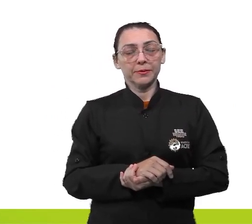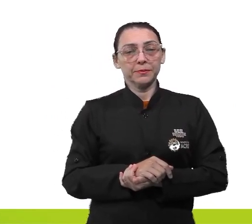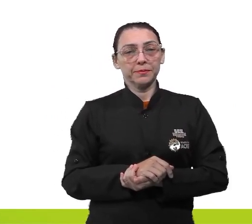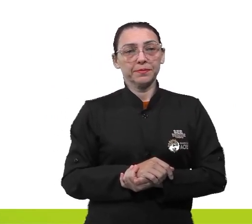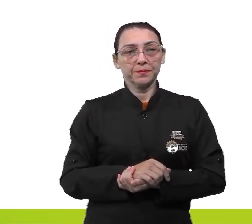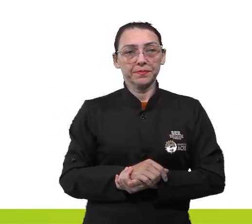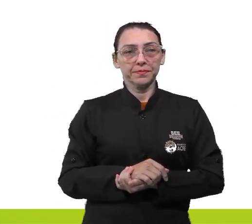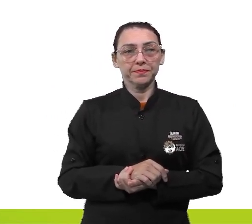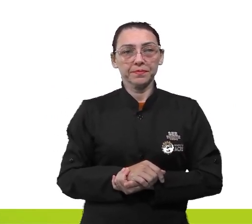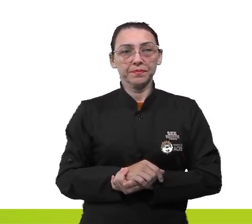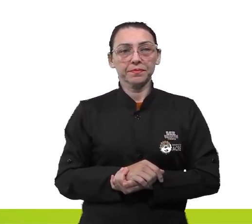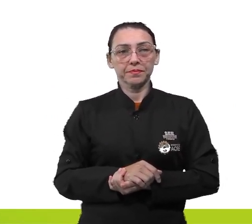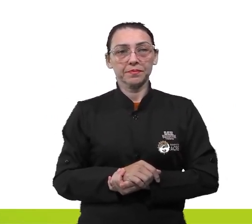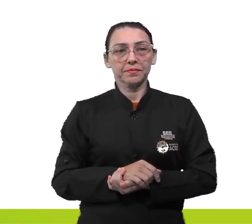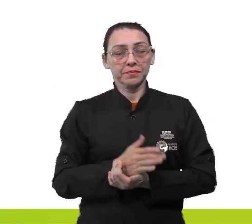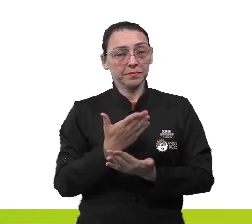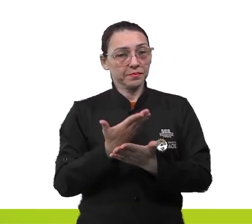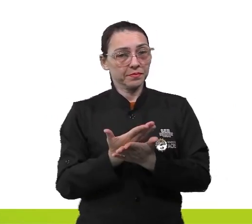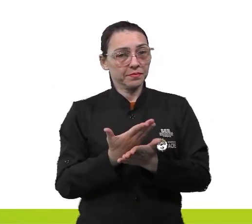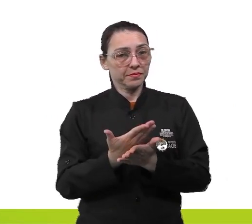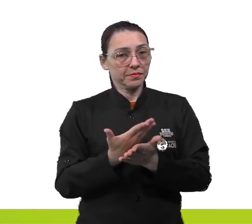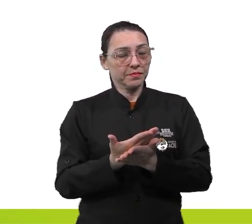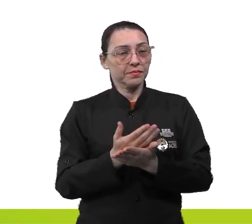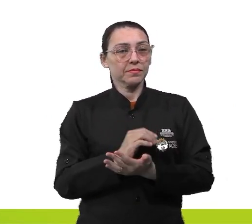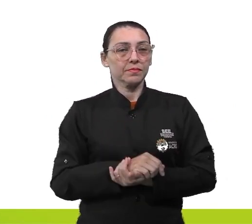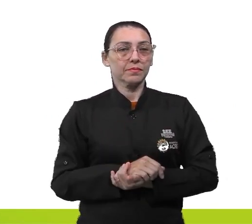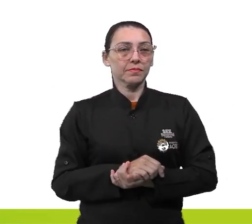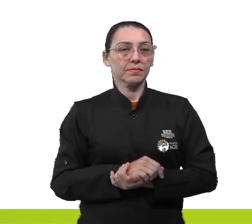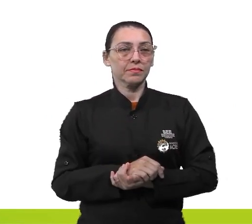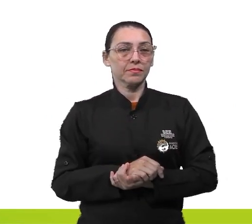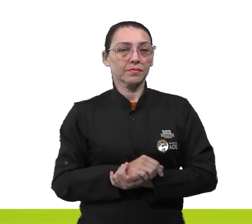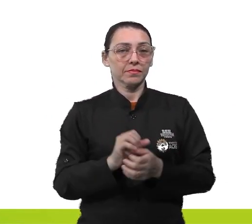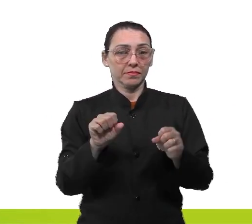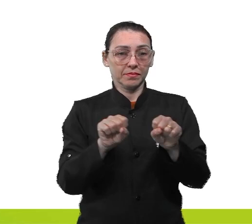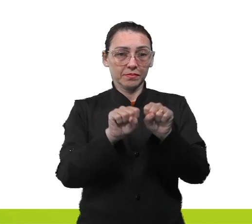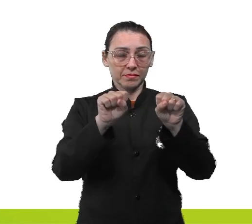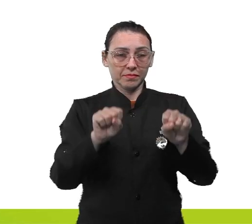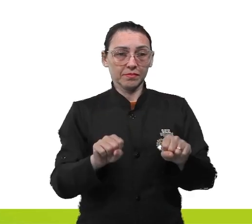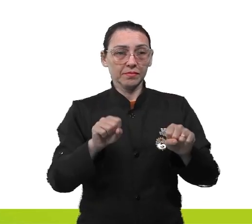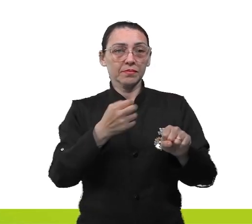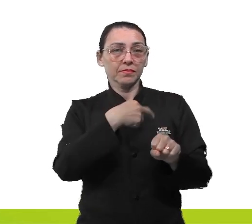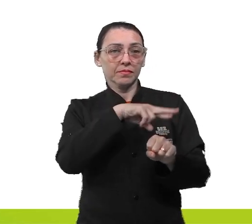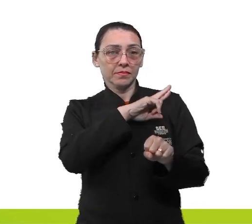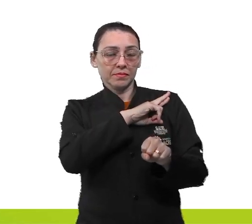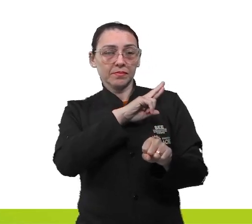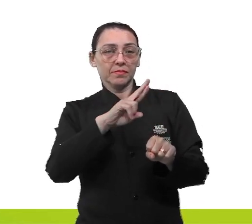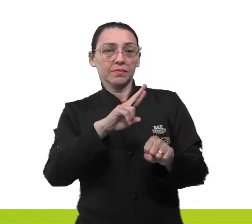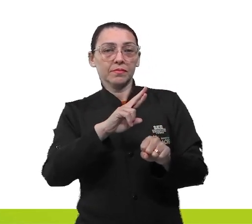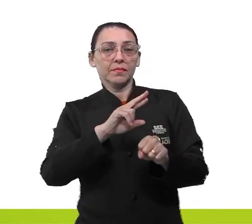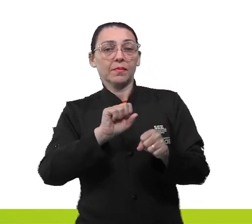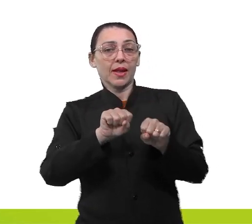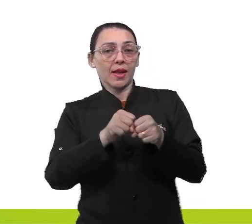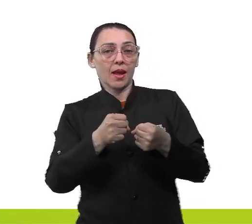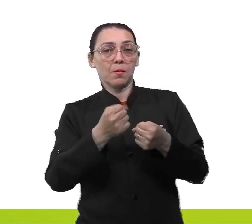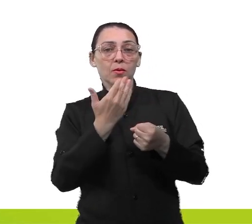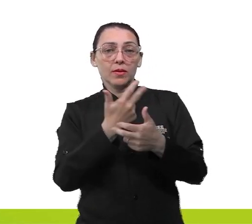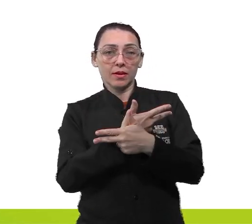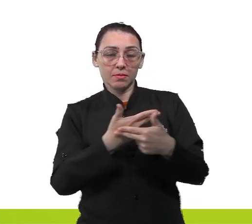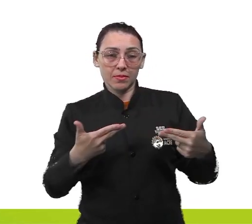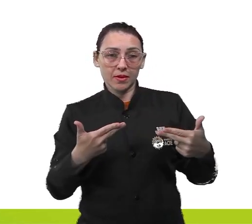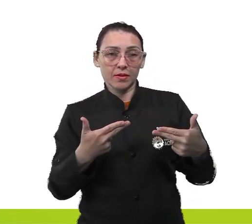pessoal, tá? Vai estudando aí que vai dar certo. O sistema digestório, ele é responsável pela digestão dos